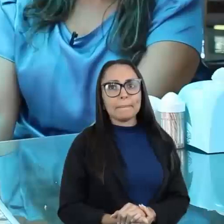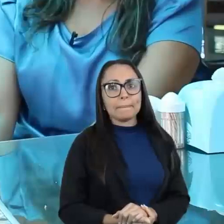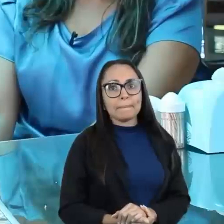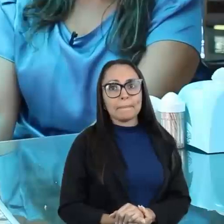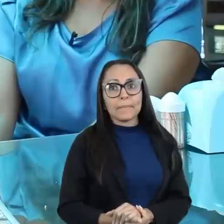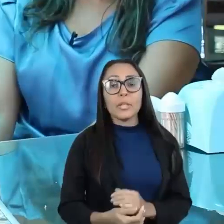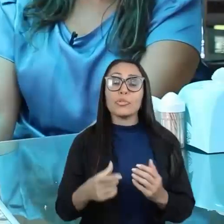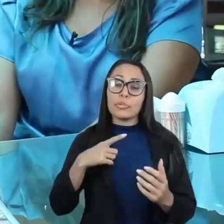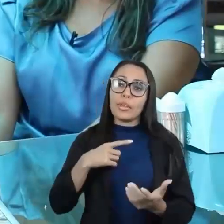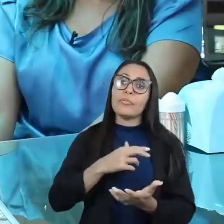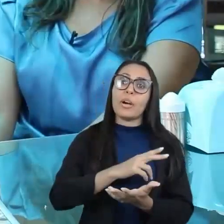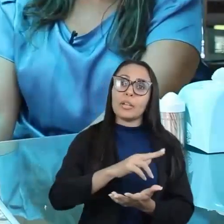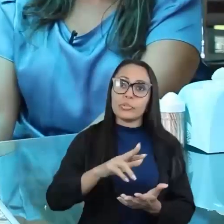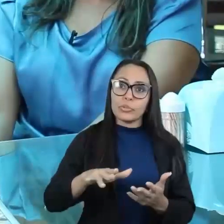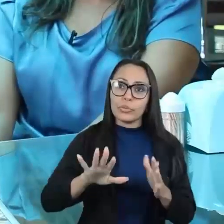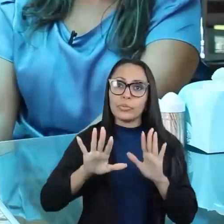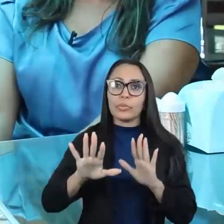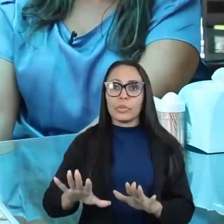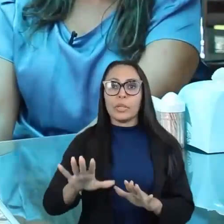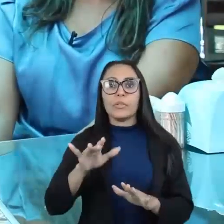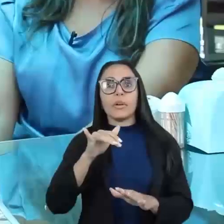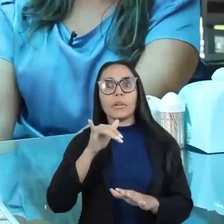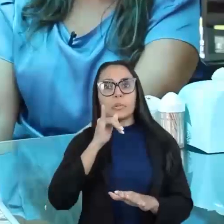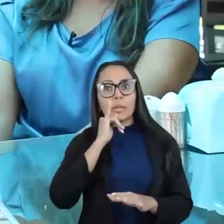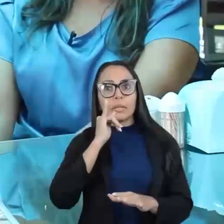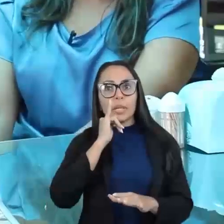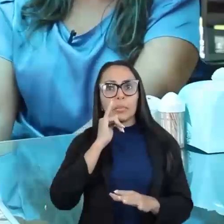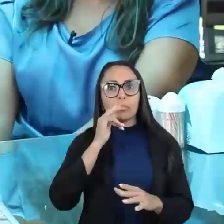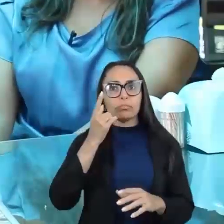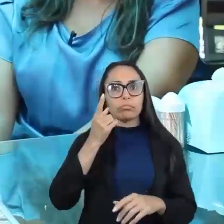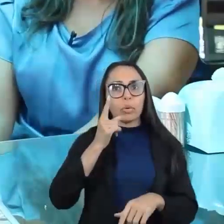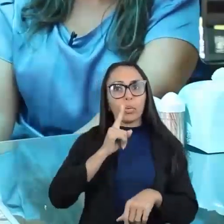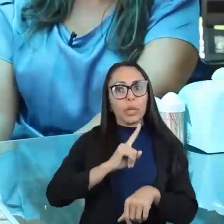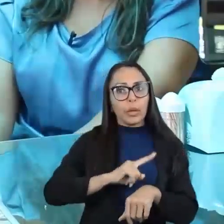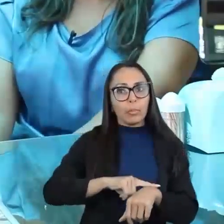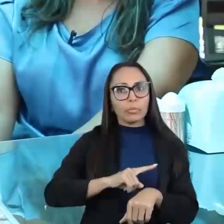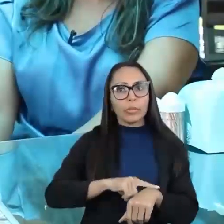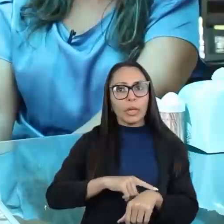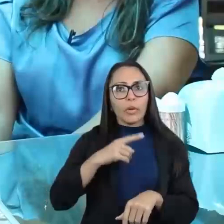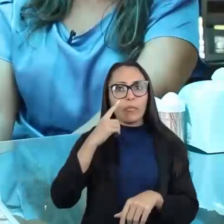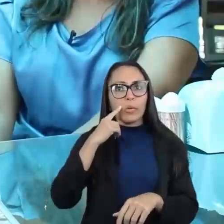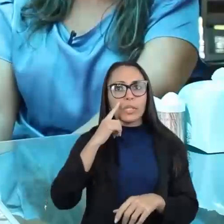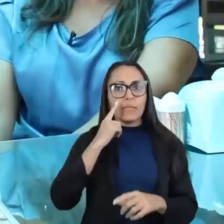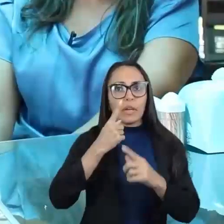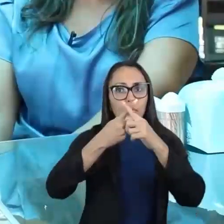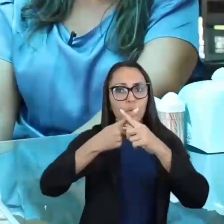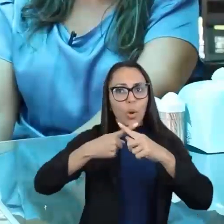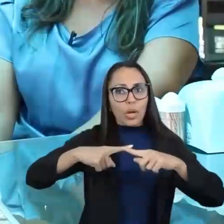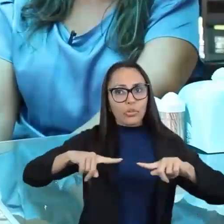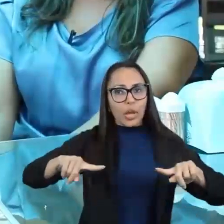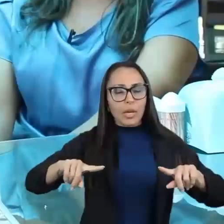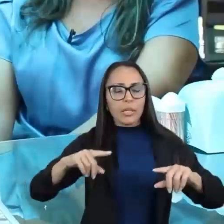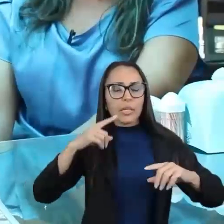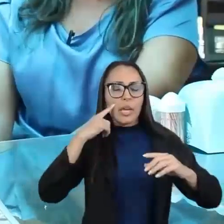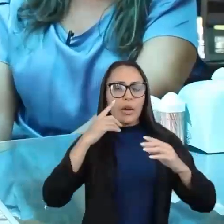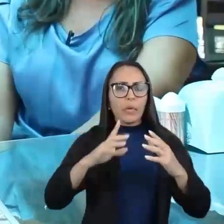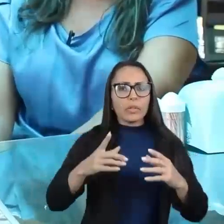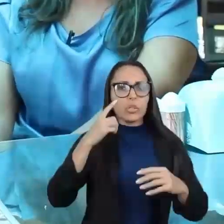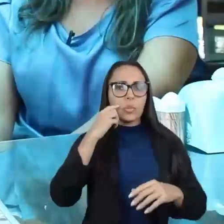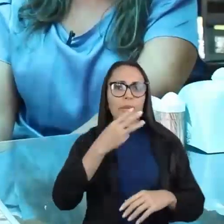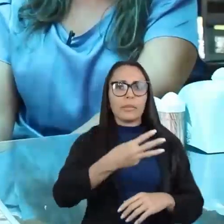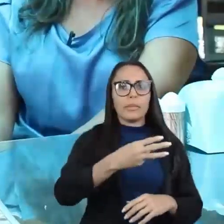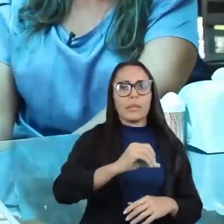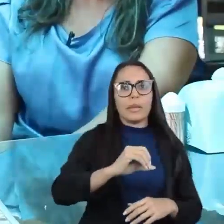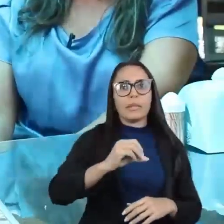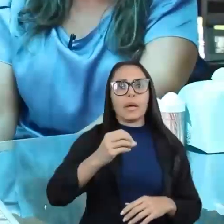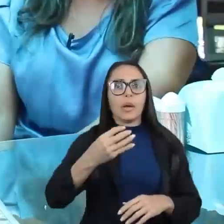várias coisas, né? Por exemplo, o tempo. Você vai na churrascaria almoçar, você espera, às vezes, 30, 40, 50 minutos um prato,